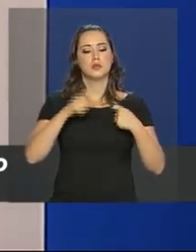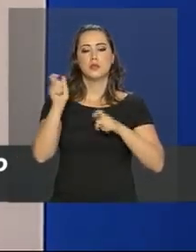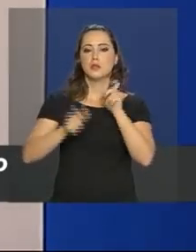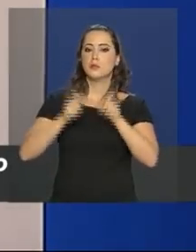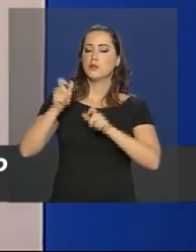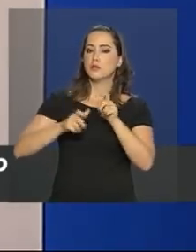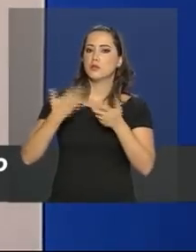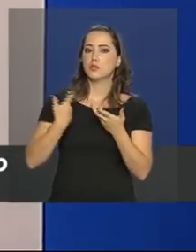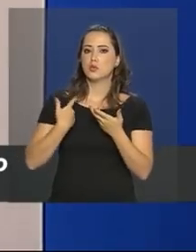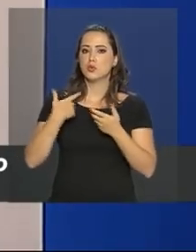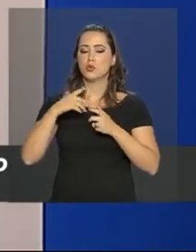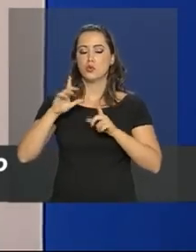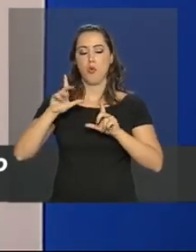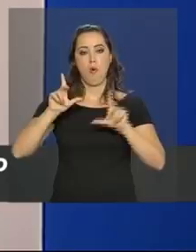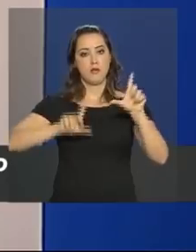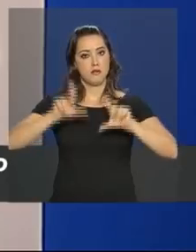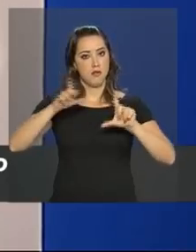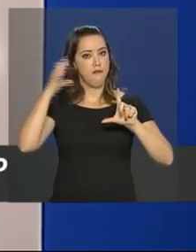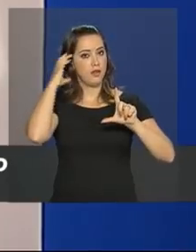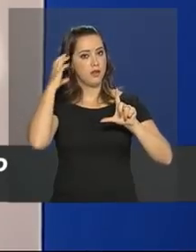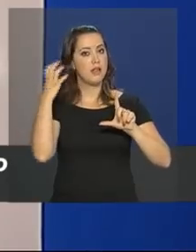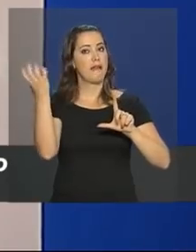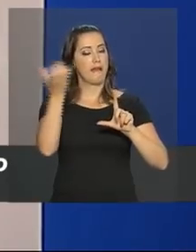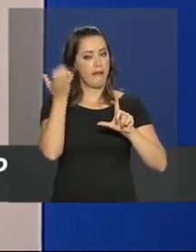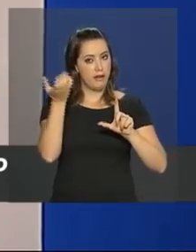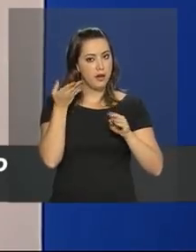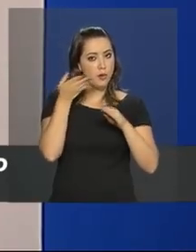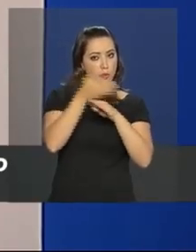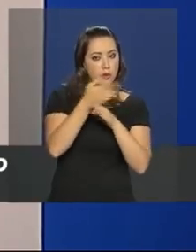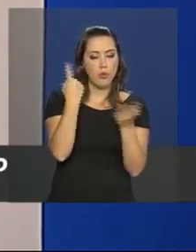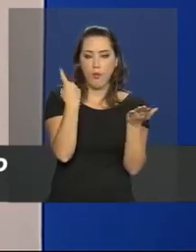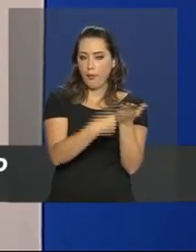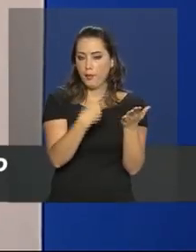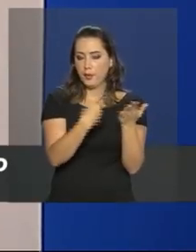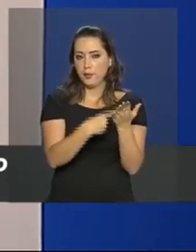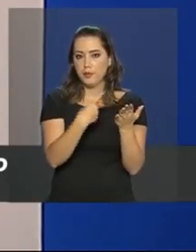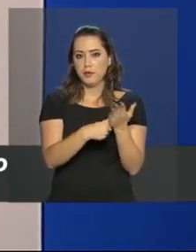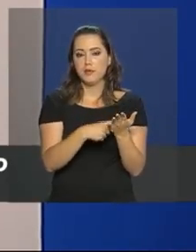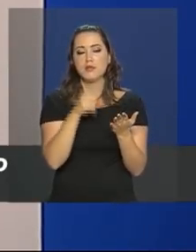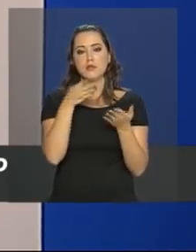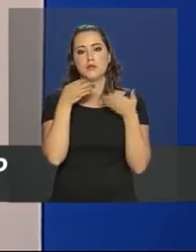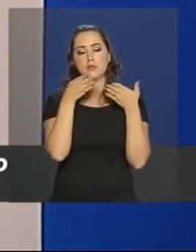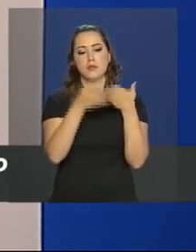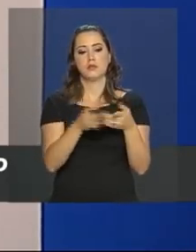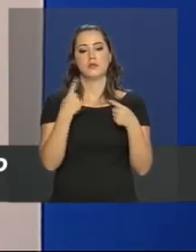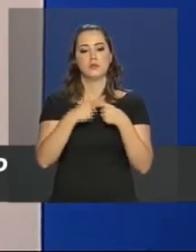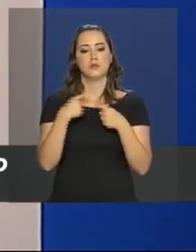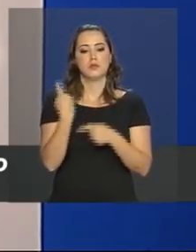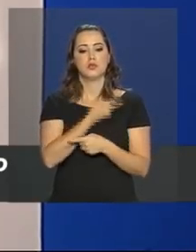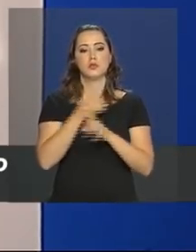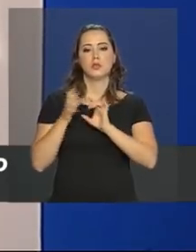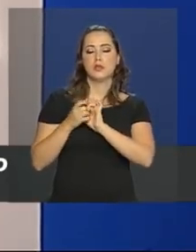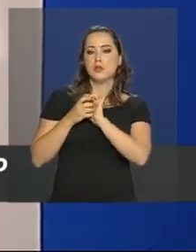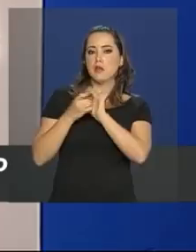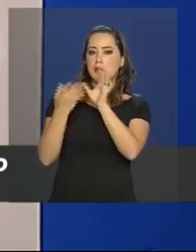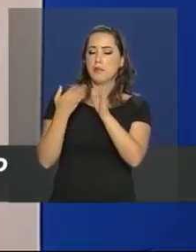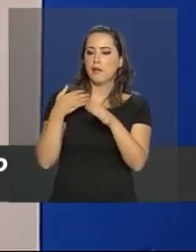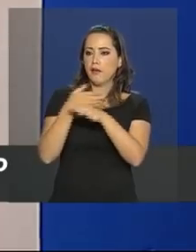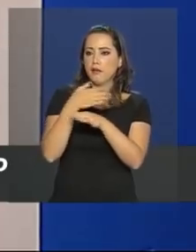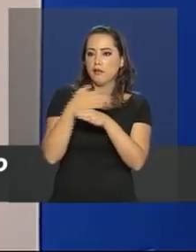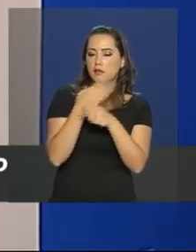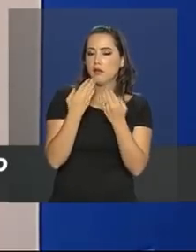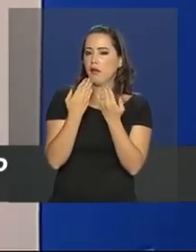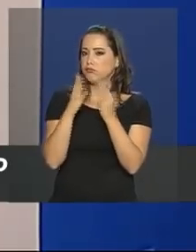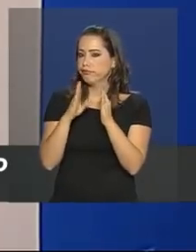pessoas os veículos que queiram e confirme a a participação porque é pra gente poder liberar a autorização da entrada na